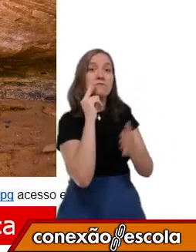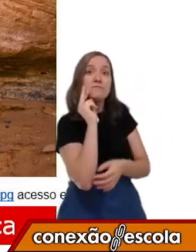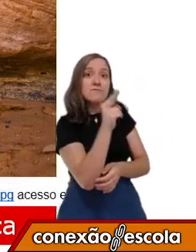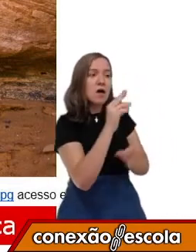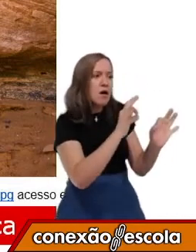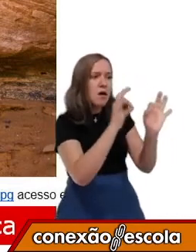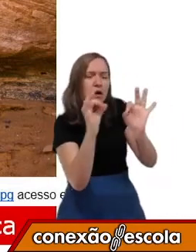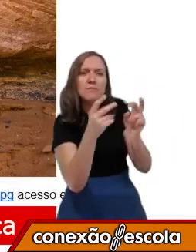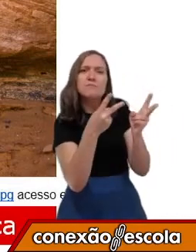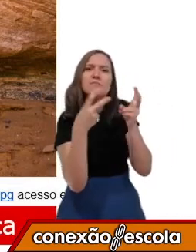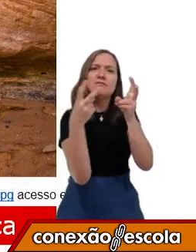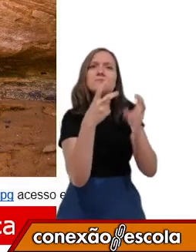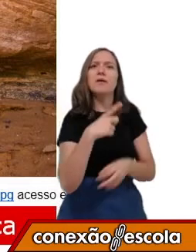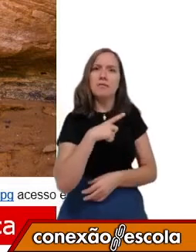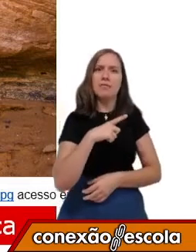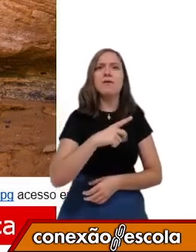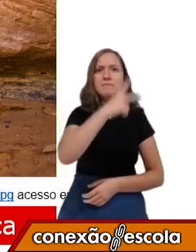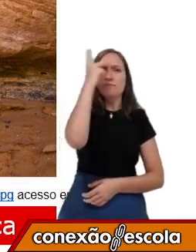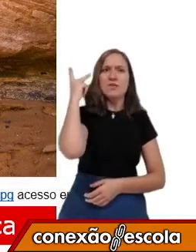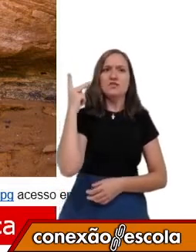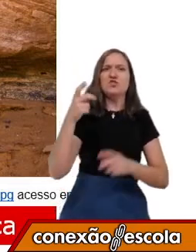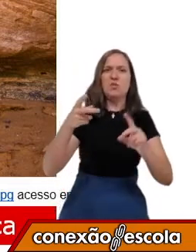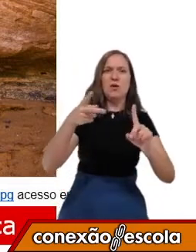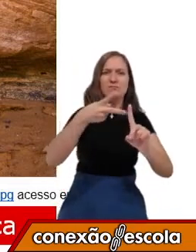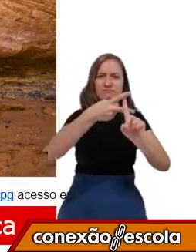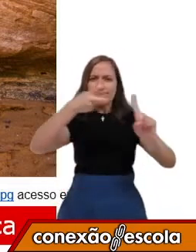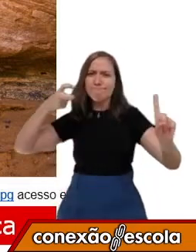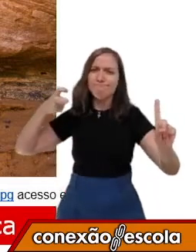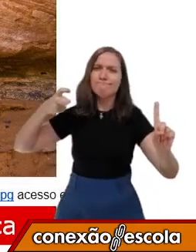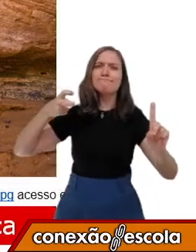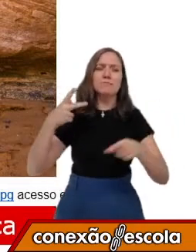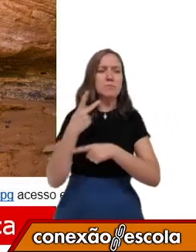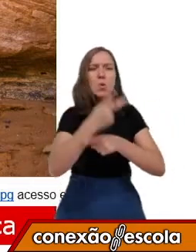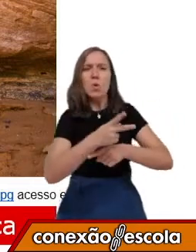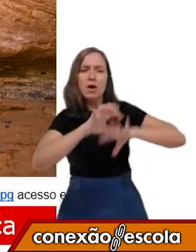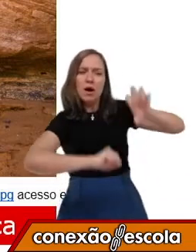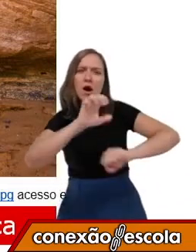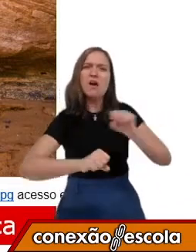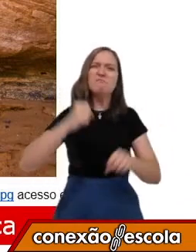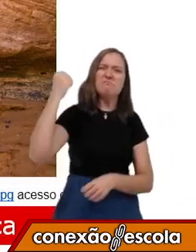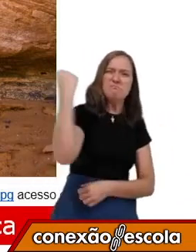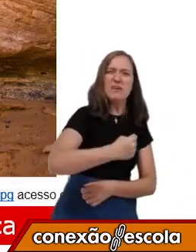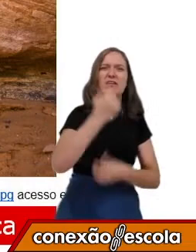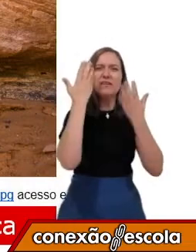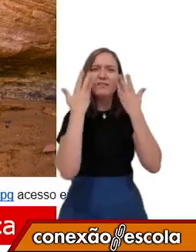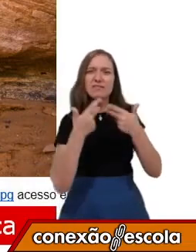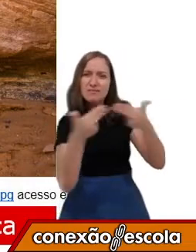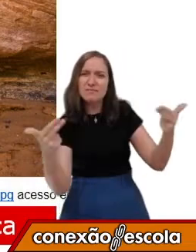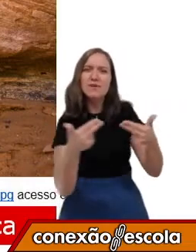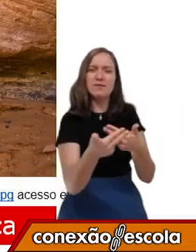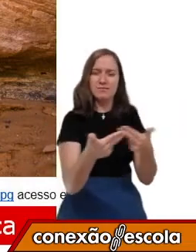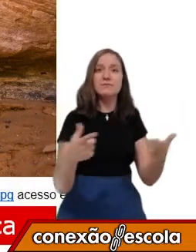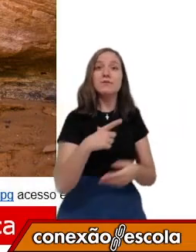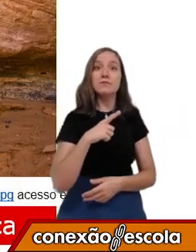temos aí alguns caçadores, né, representando a caça. E os homens pré-históricos, eles registravam os números